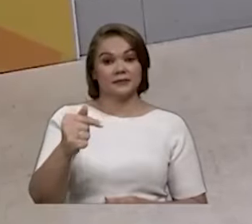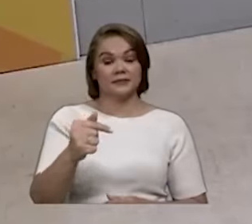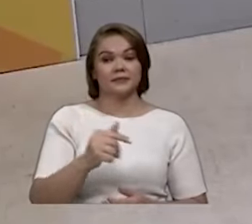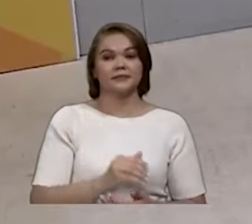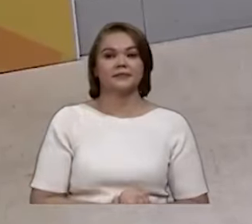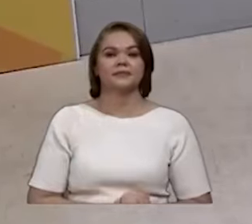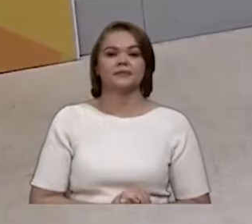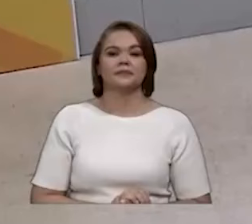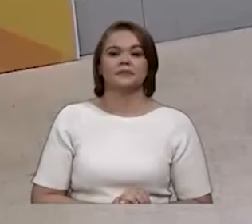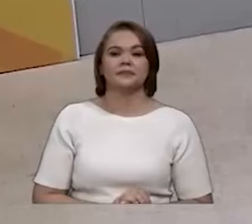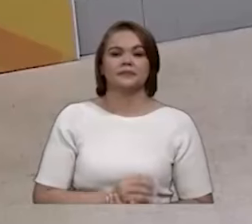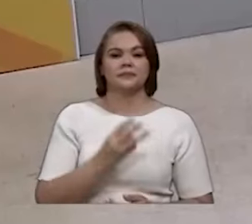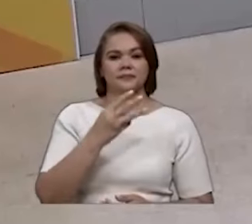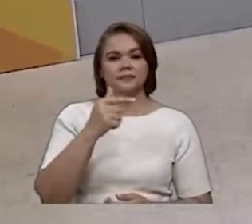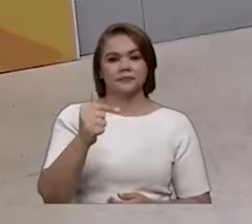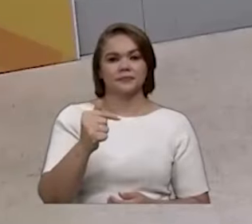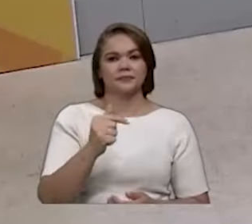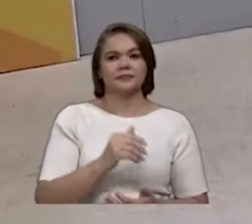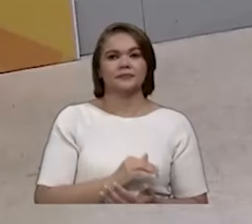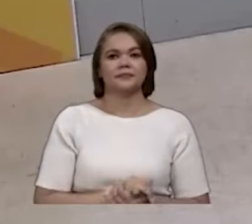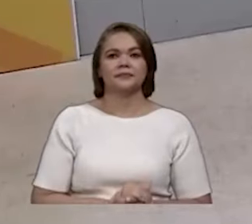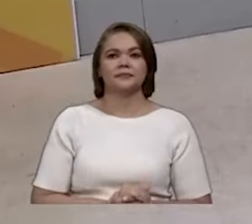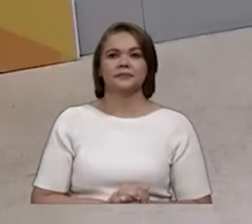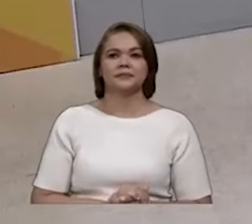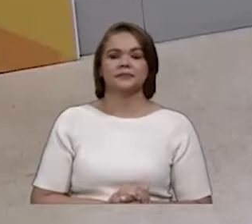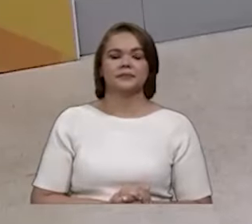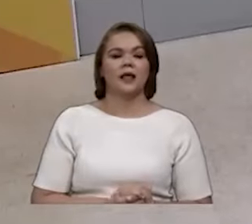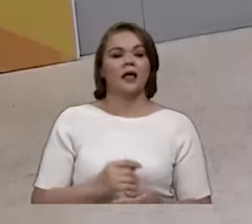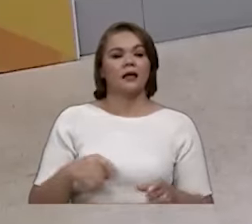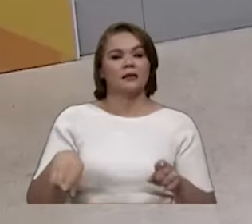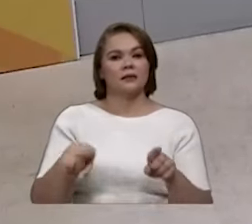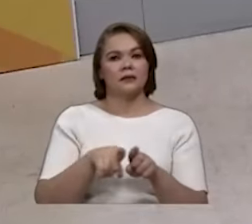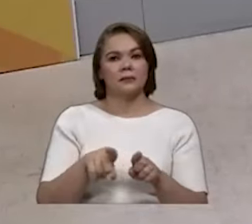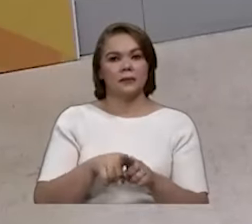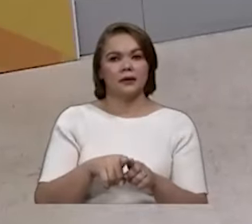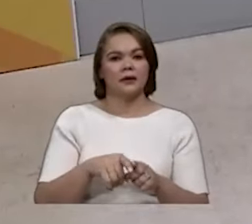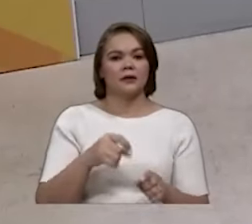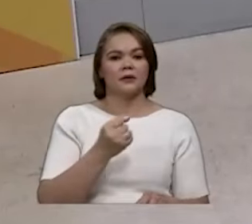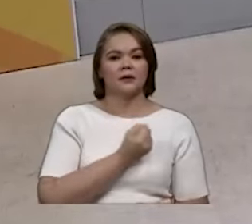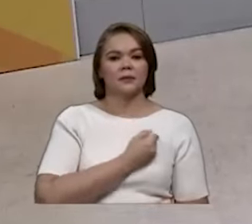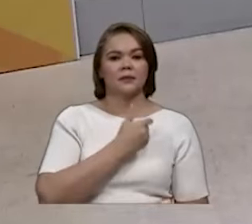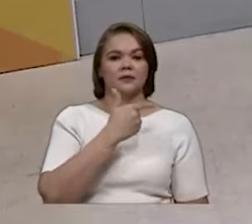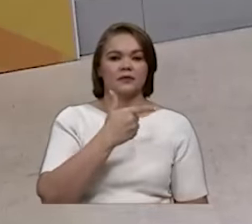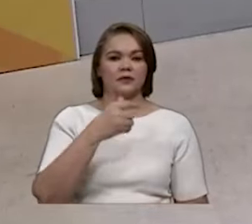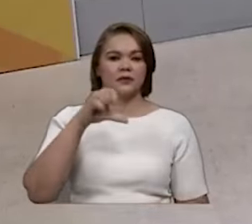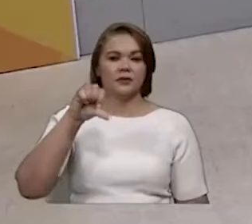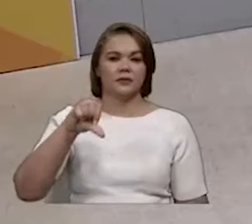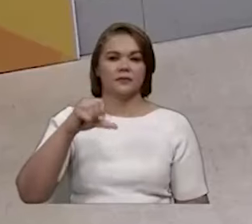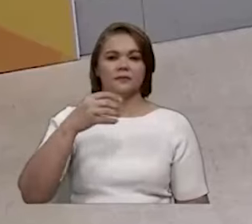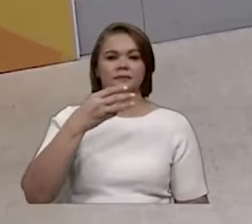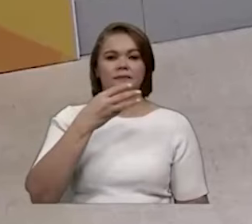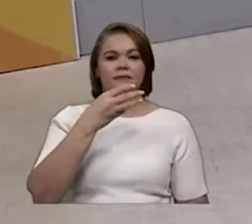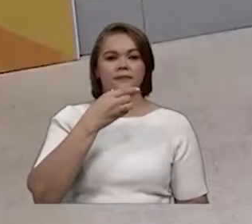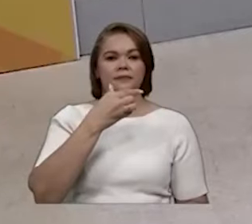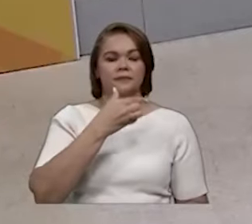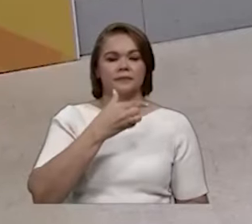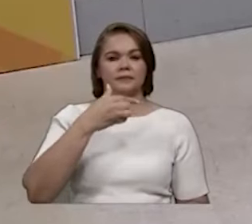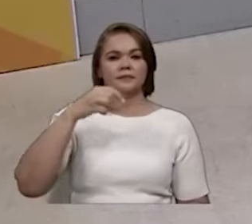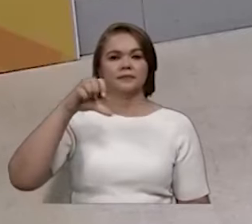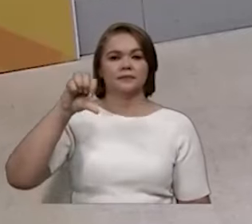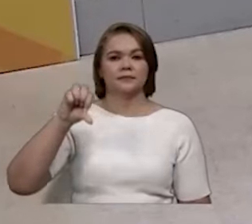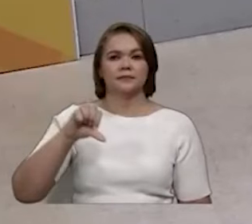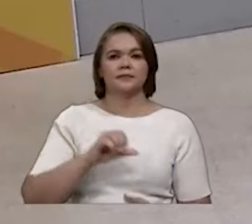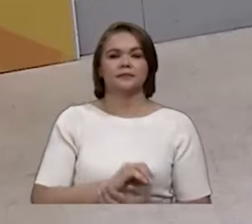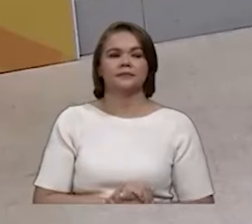37, marque aí, 37. Sobe também a bolinha de número 29. Vamos